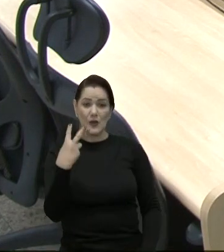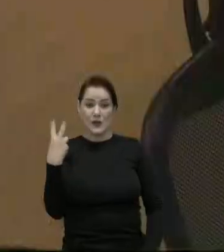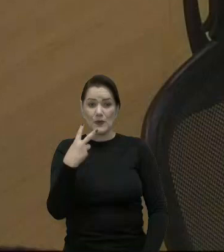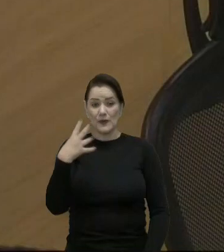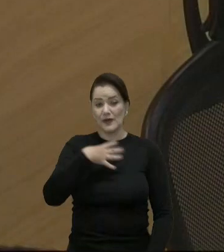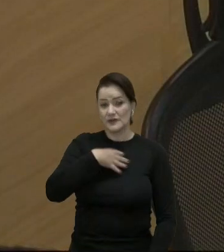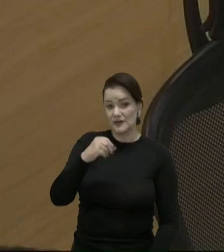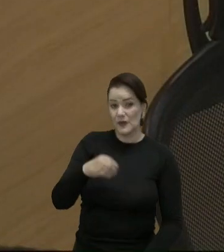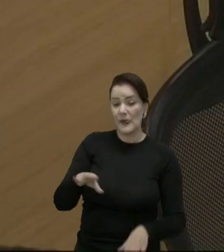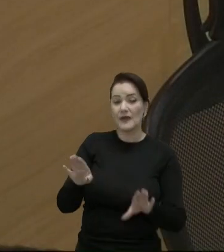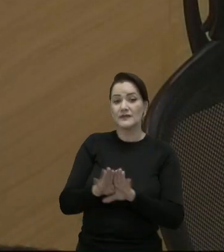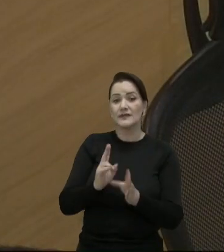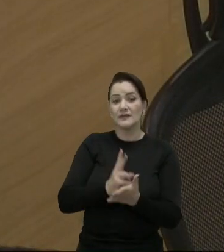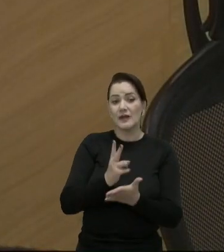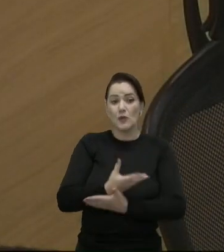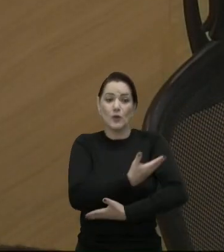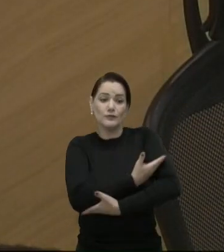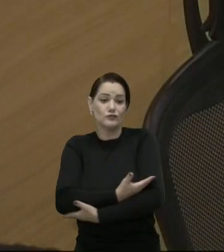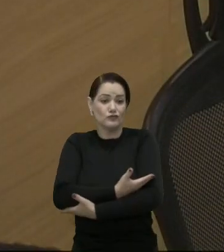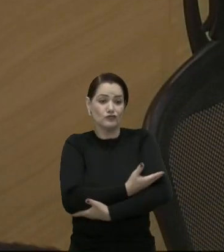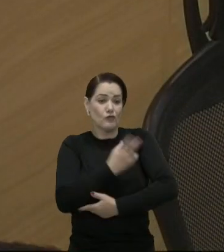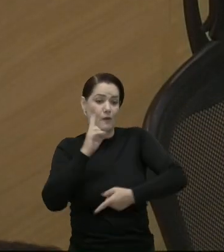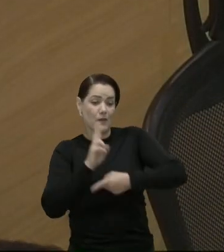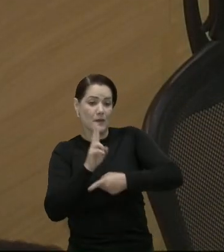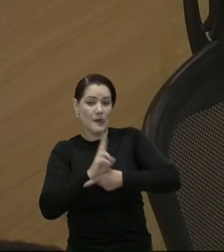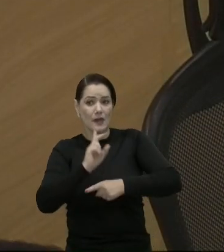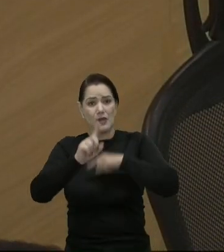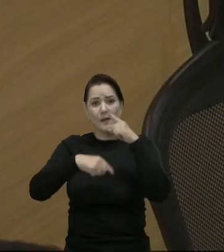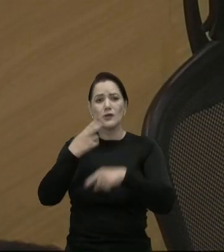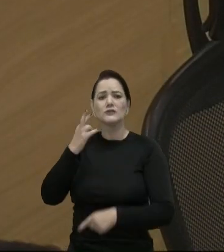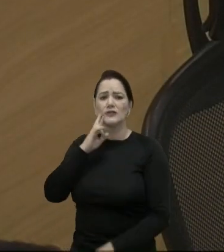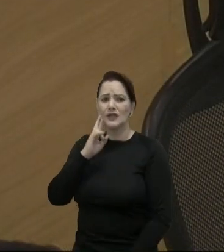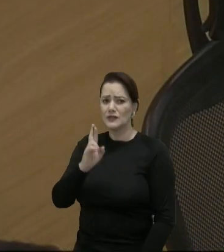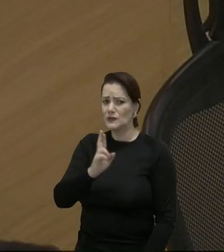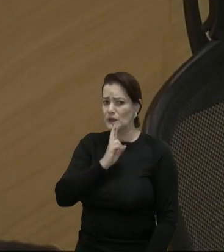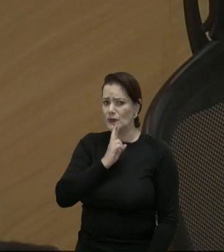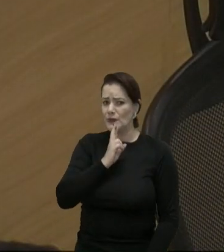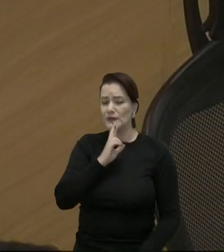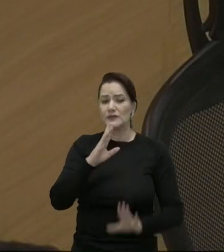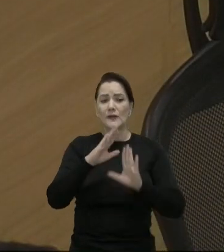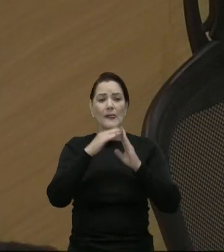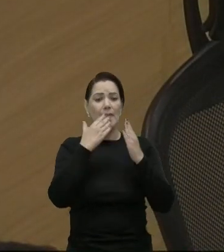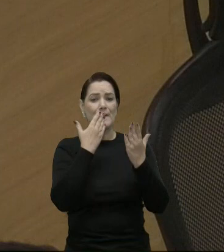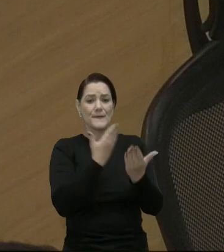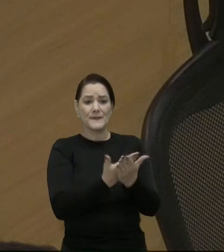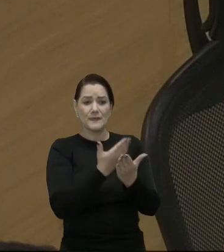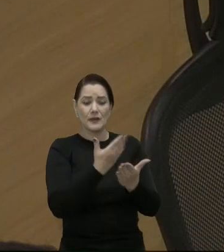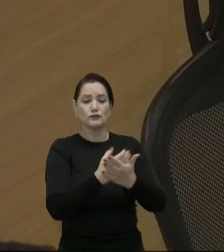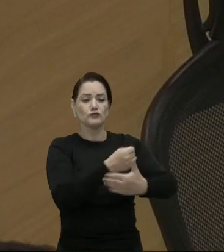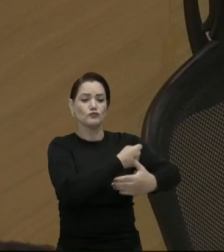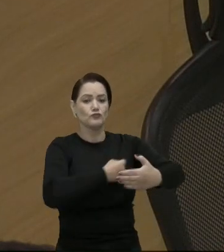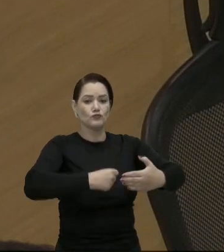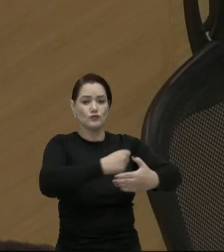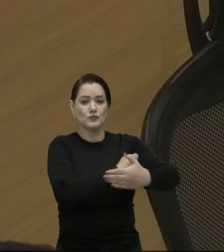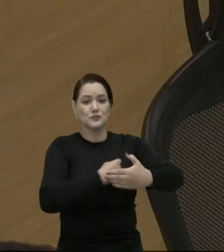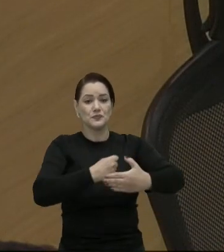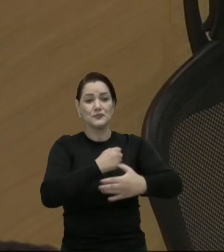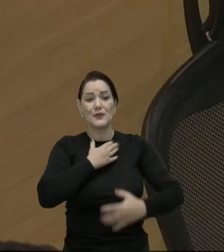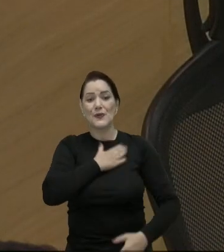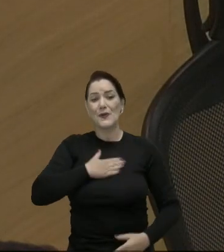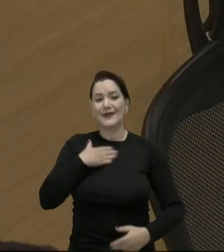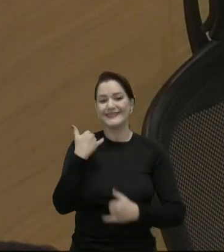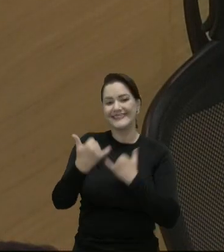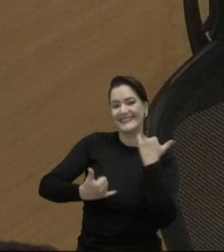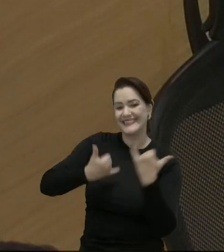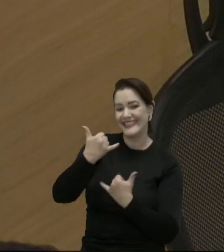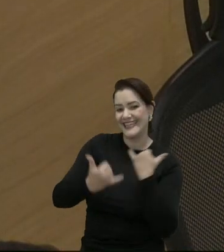babá desde os 12 anos. Depois passou por restaurante e escola como cozinheira. Gosta de brincar